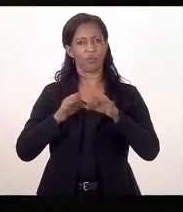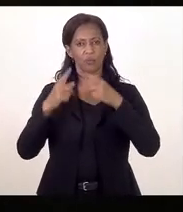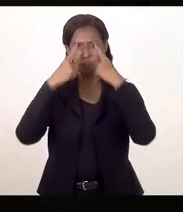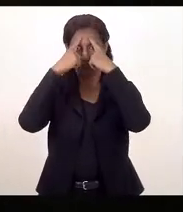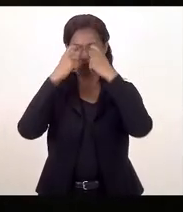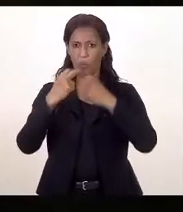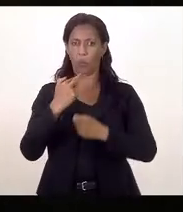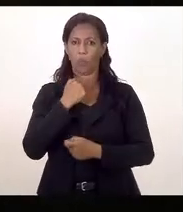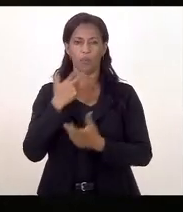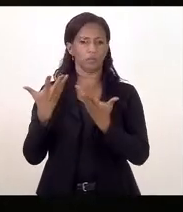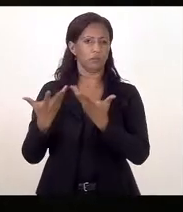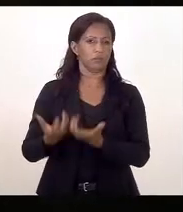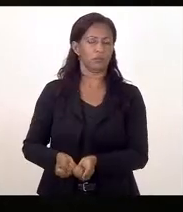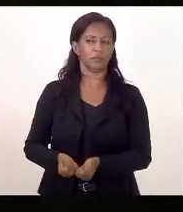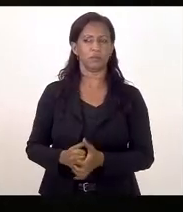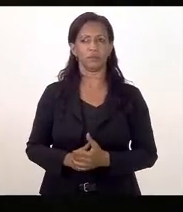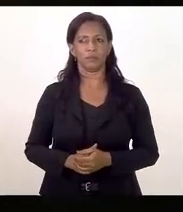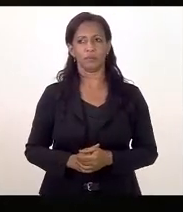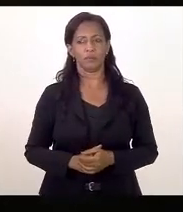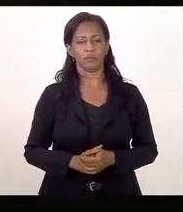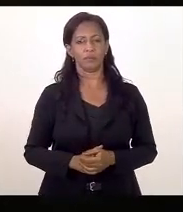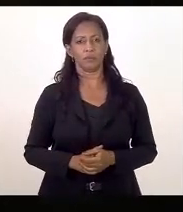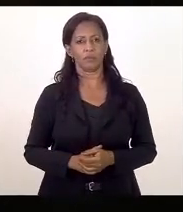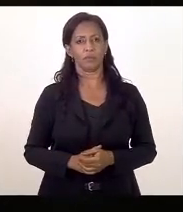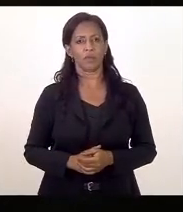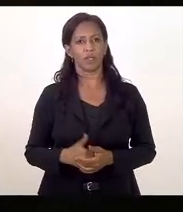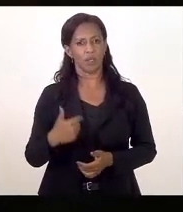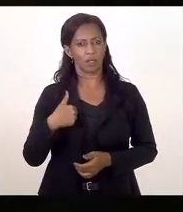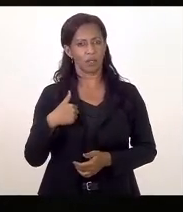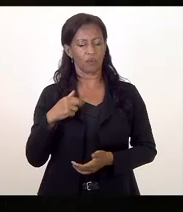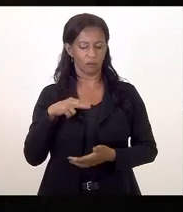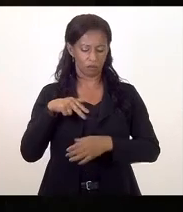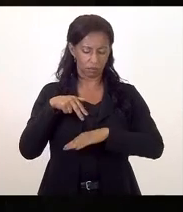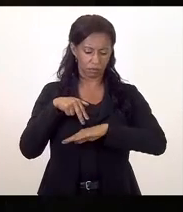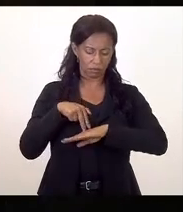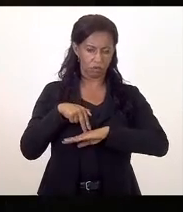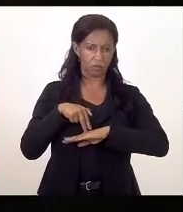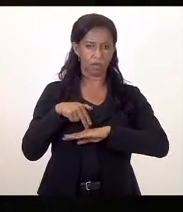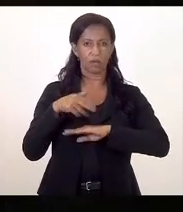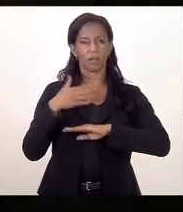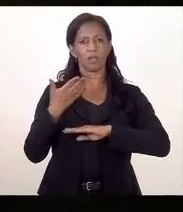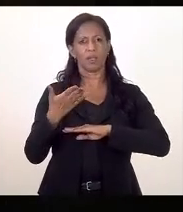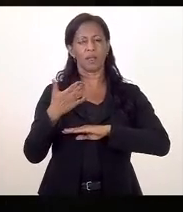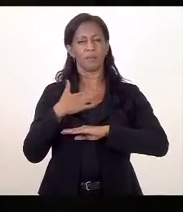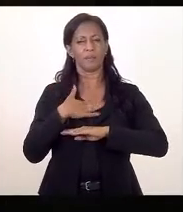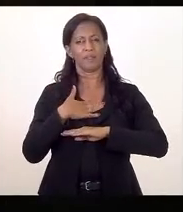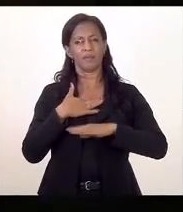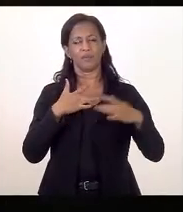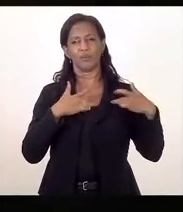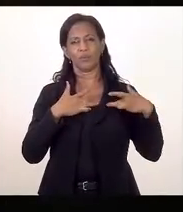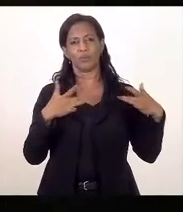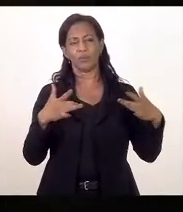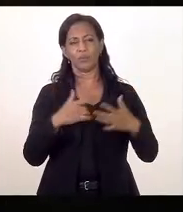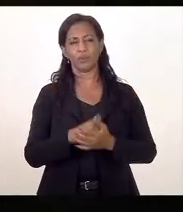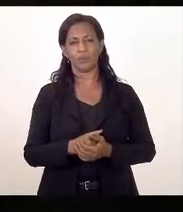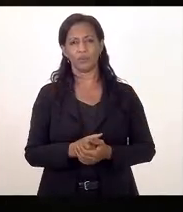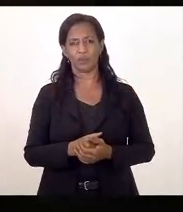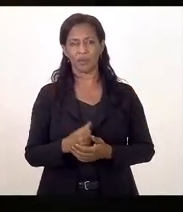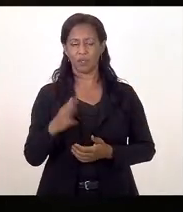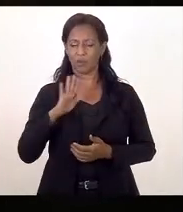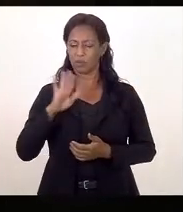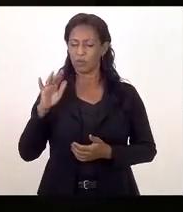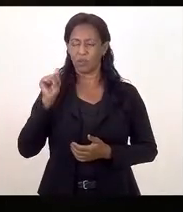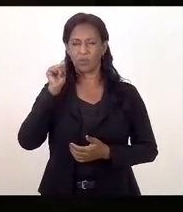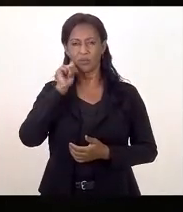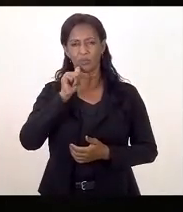acolhida. Então, eu faço uso dessa tribuna para empenhar a minha solidariedade, não só às mulheres,